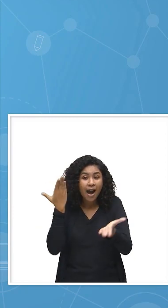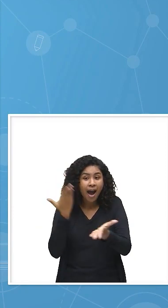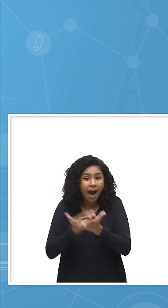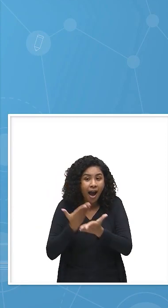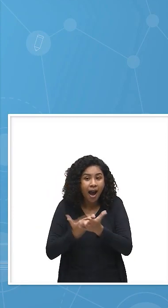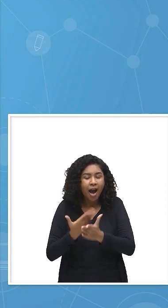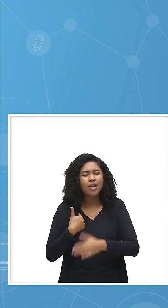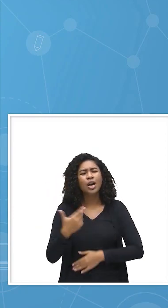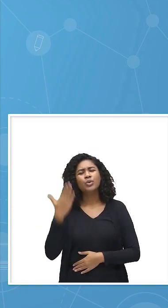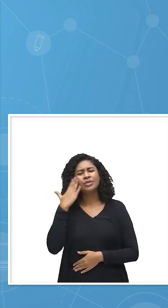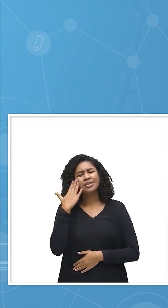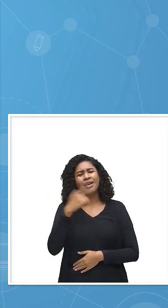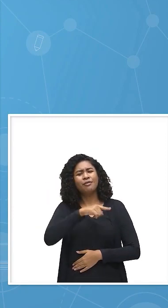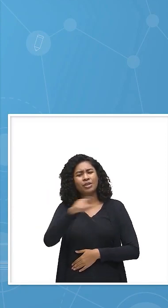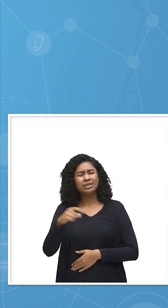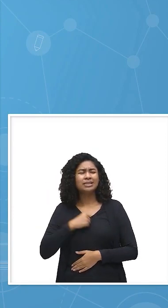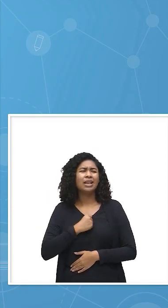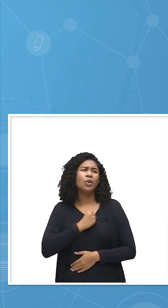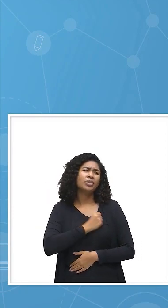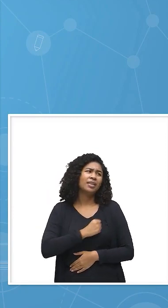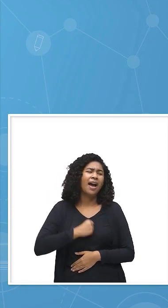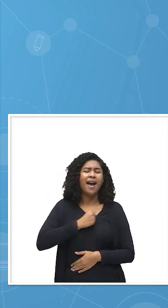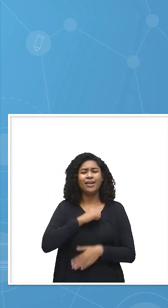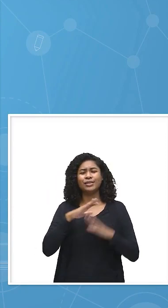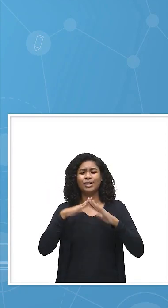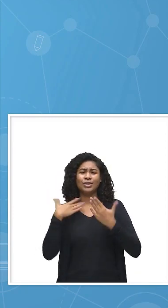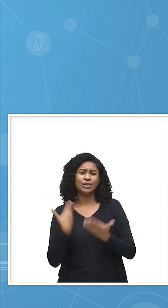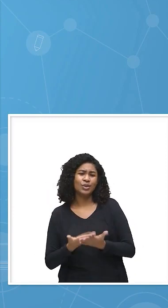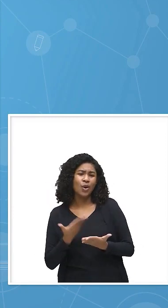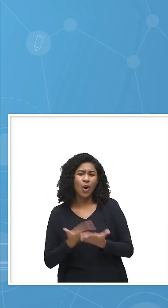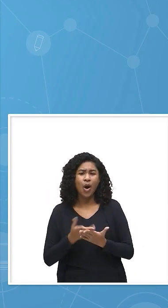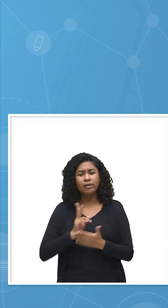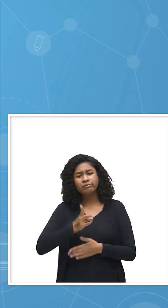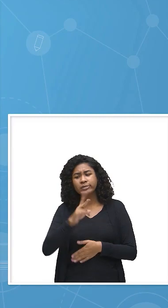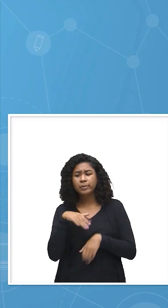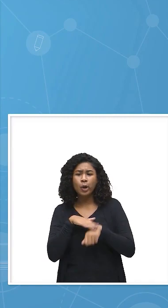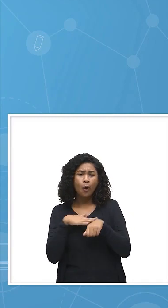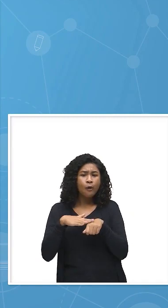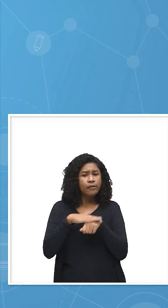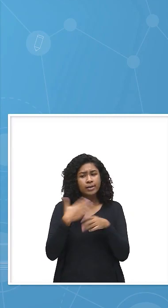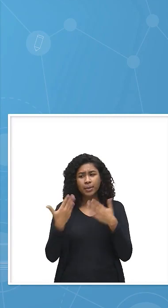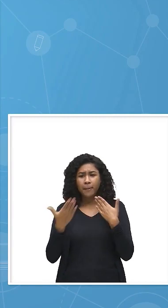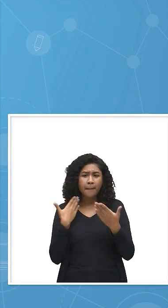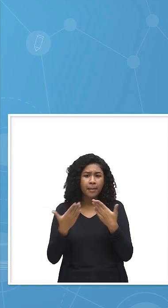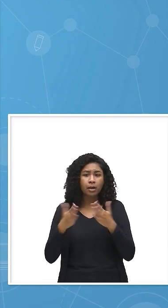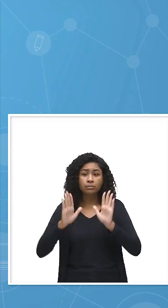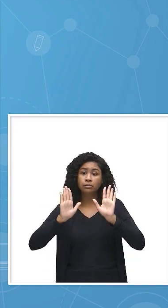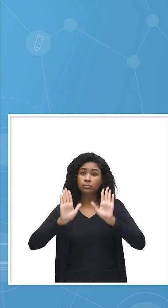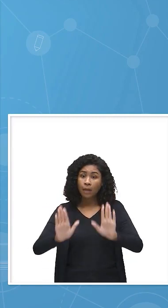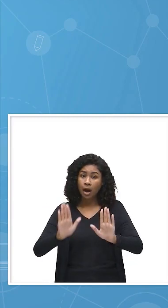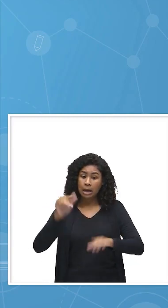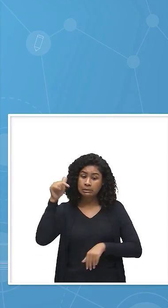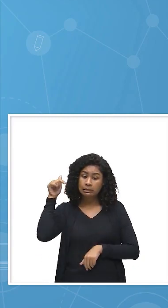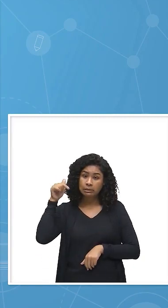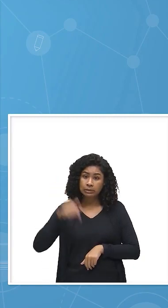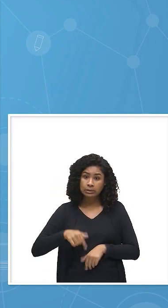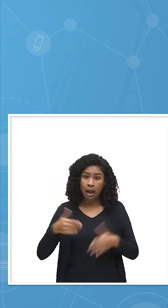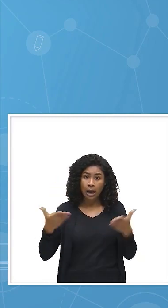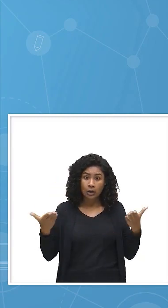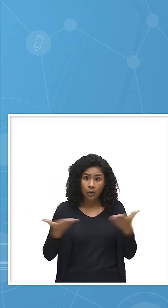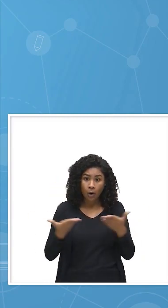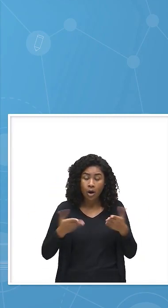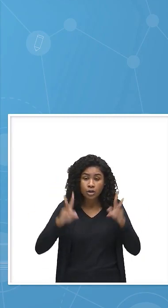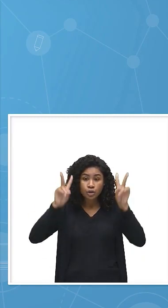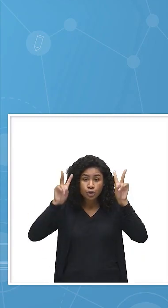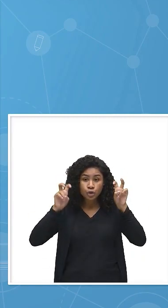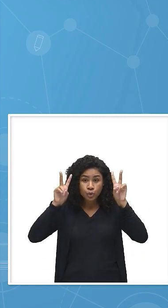com saudade da escola, daquele momento que a gente fica conversando, mas o nosso chat é para falar sobre o assunto, tá